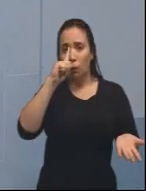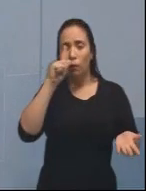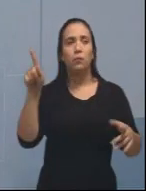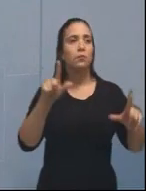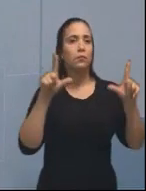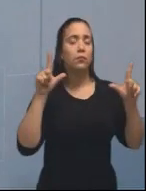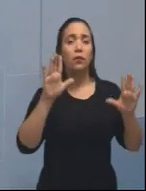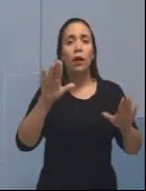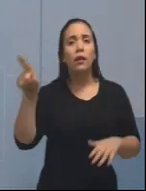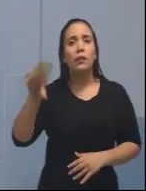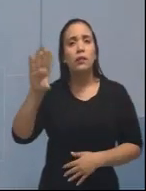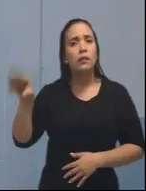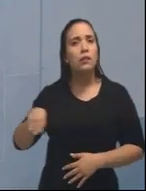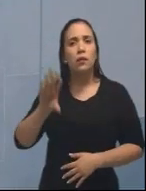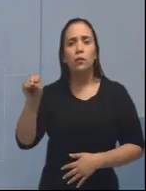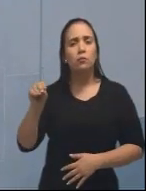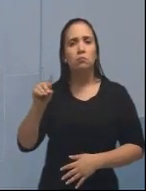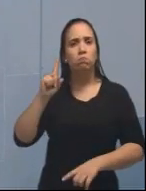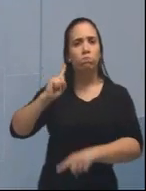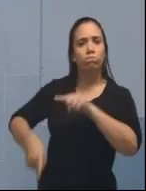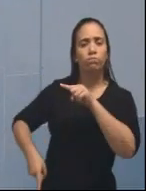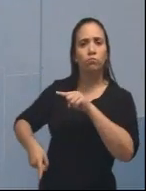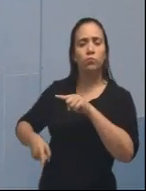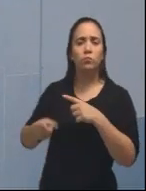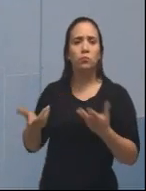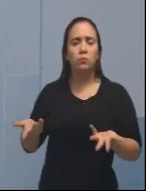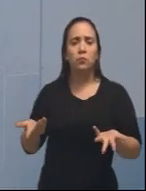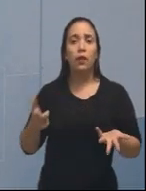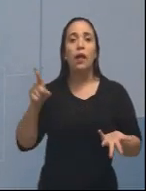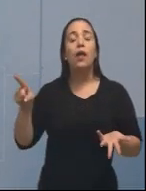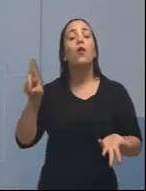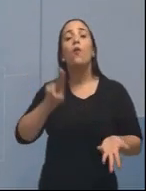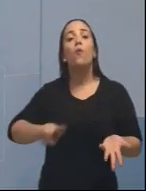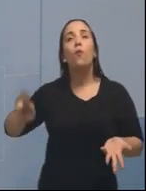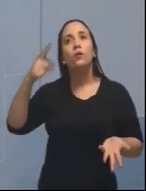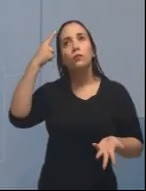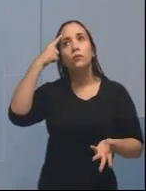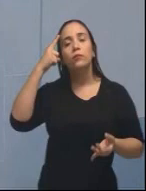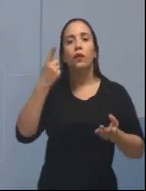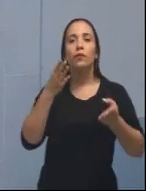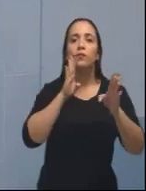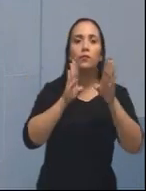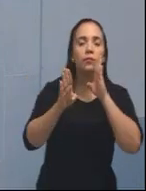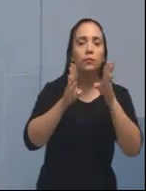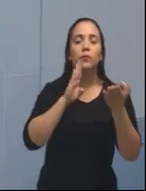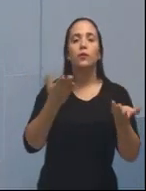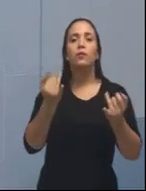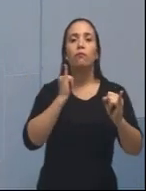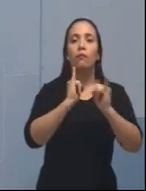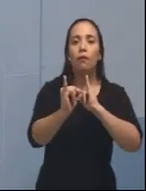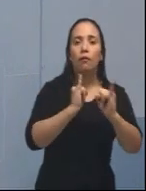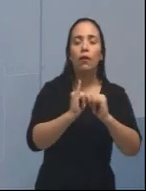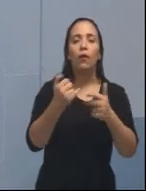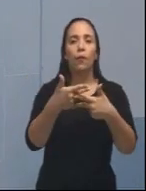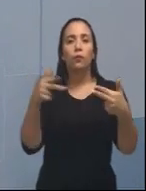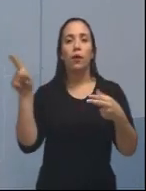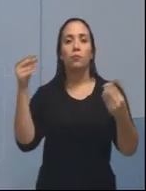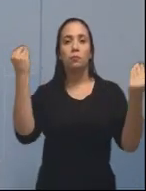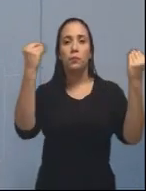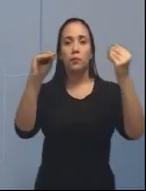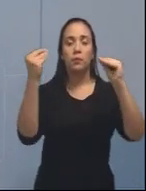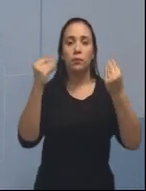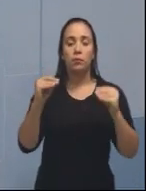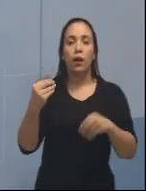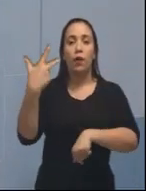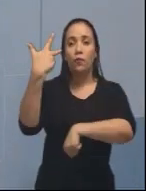Agora, Ciro não. Ciro, na minha avaliação, tem usado as redes sociais, tem usado outras maneiras de comunicação,